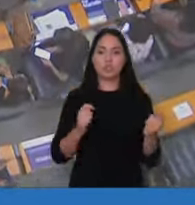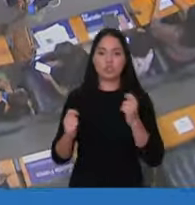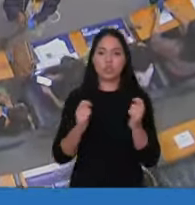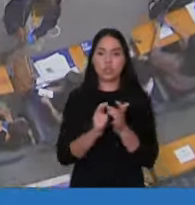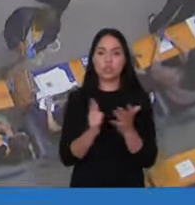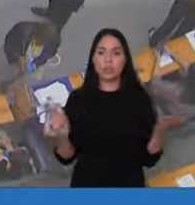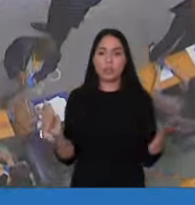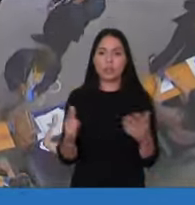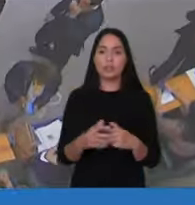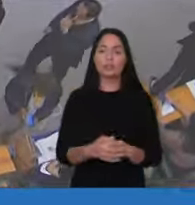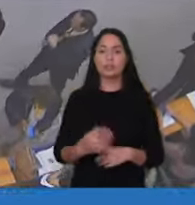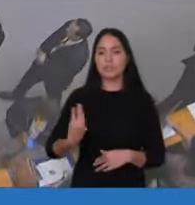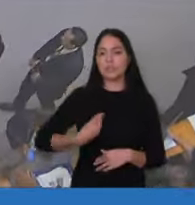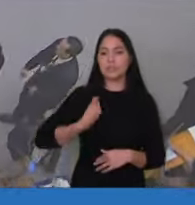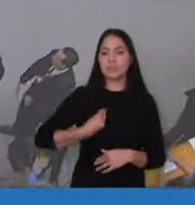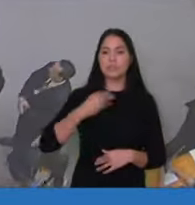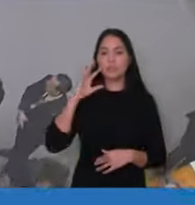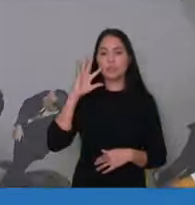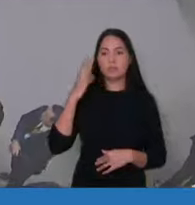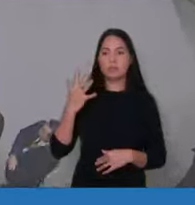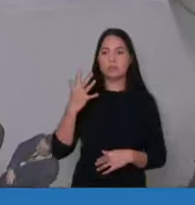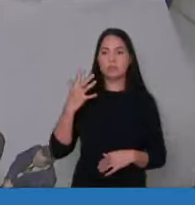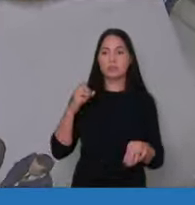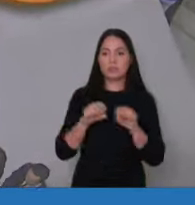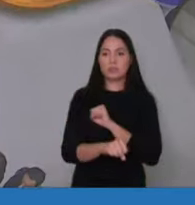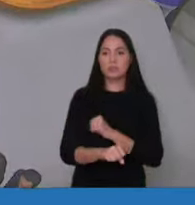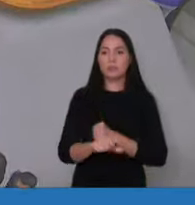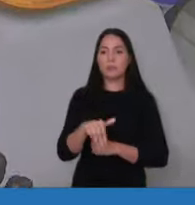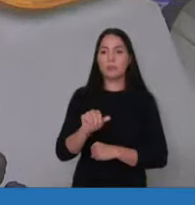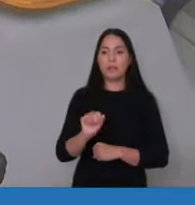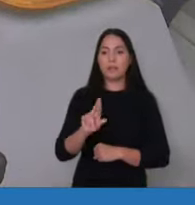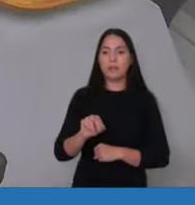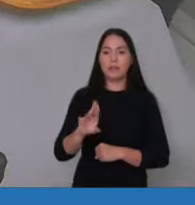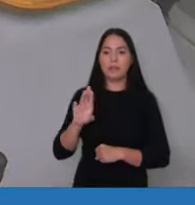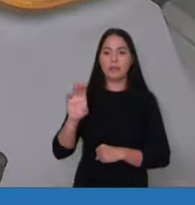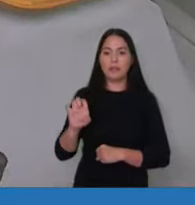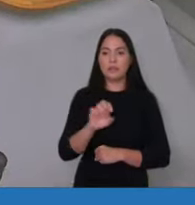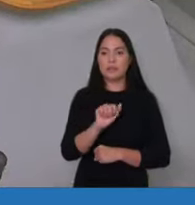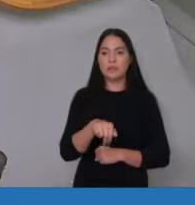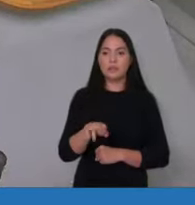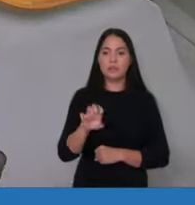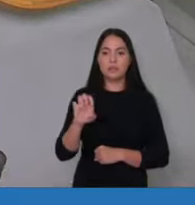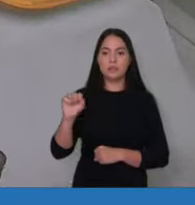e sobrevivente do atentado que assassinou Marielle Anderson.